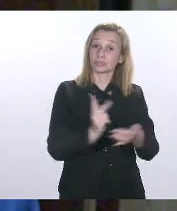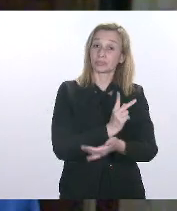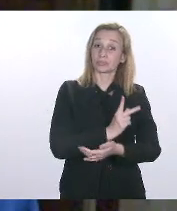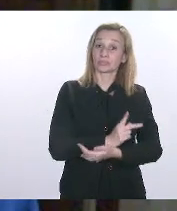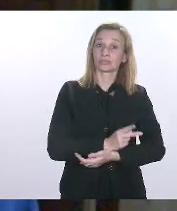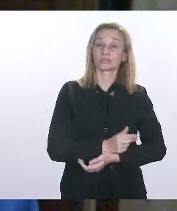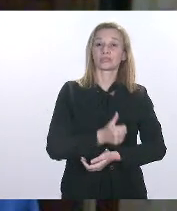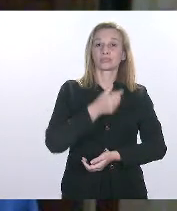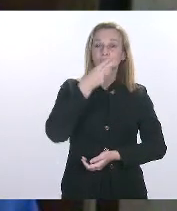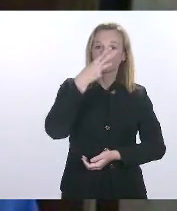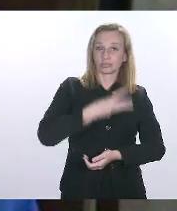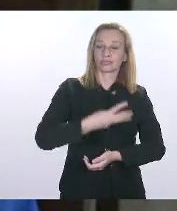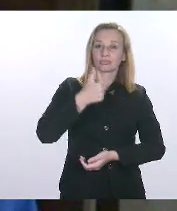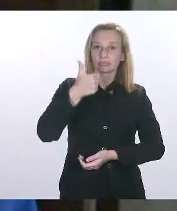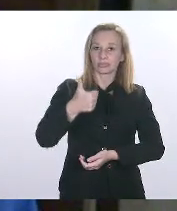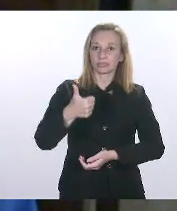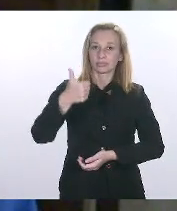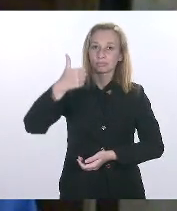na